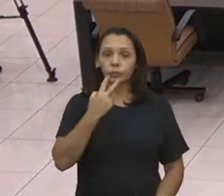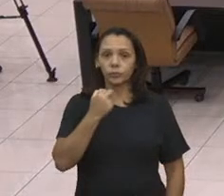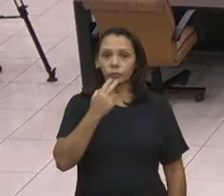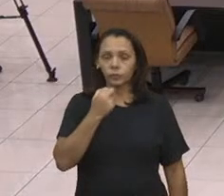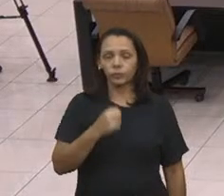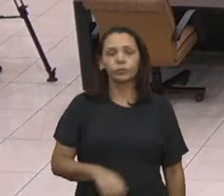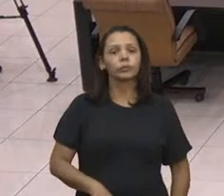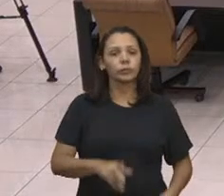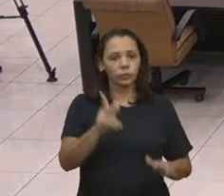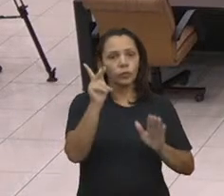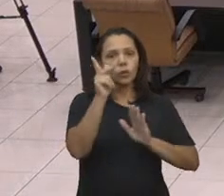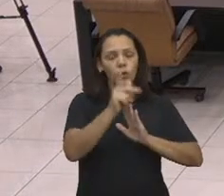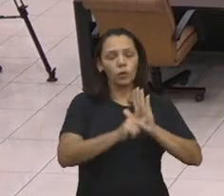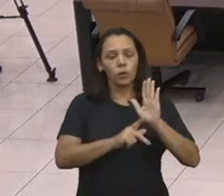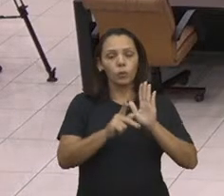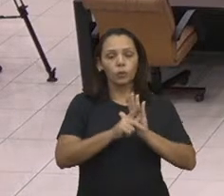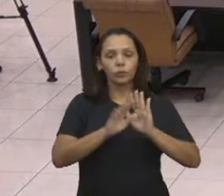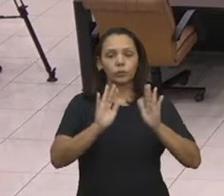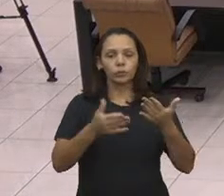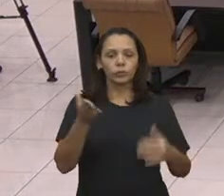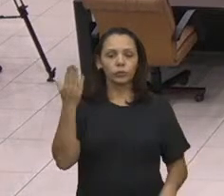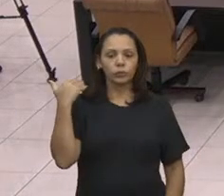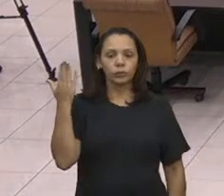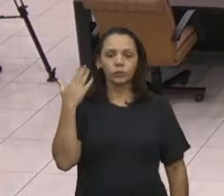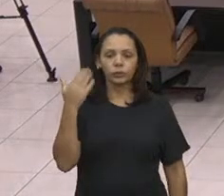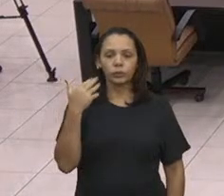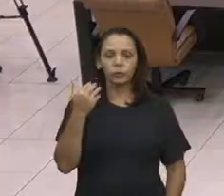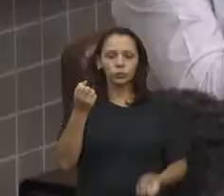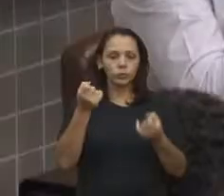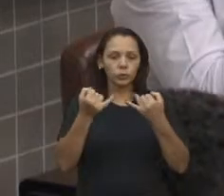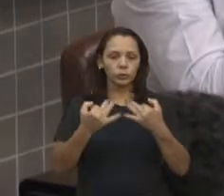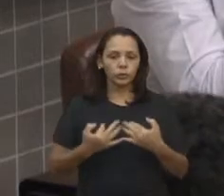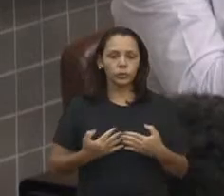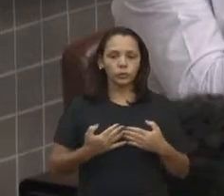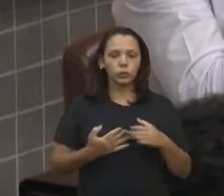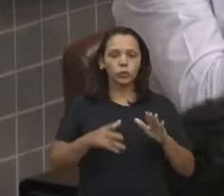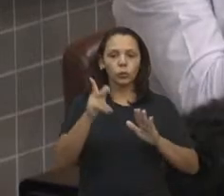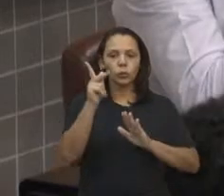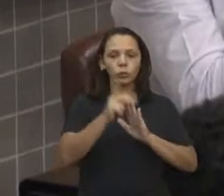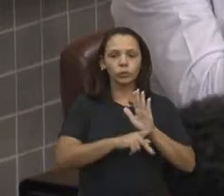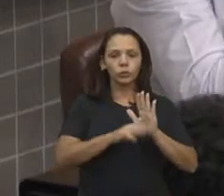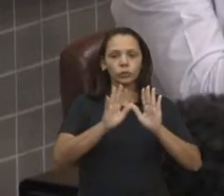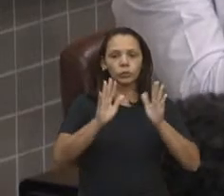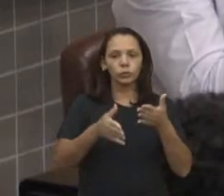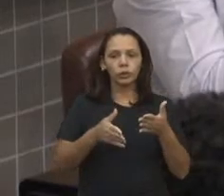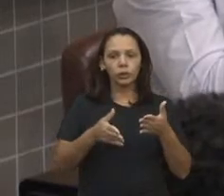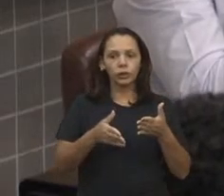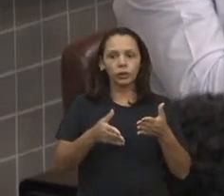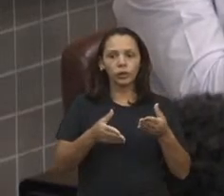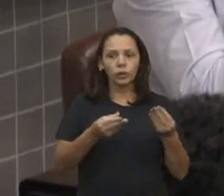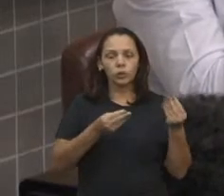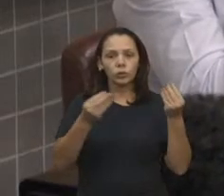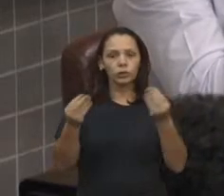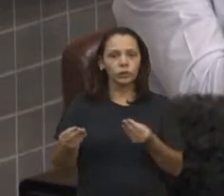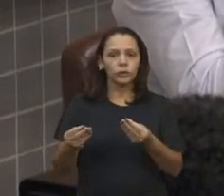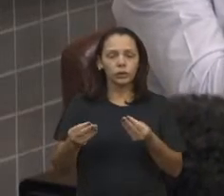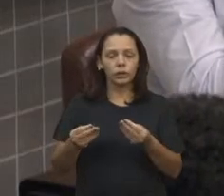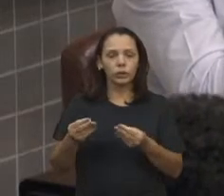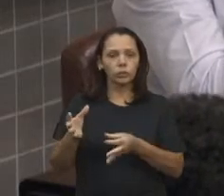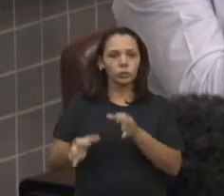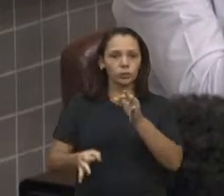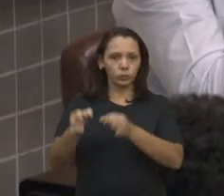um projeto do qual já comentamos no passado. Esse projeto já está com a ATL, né, que é a parte